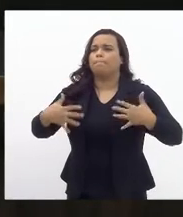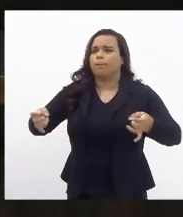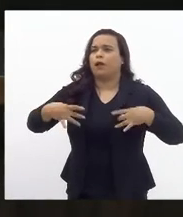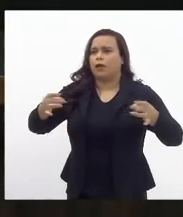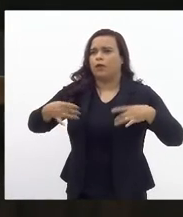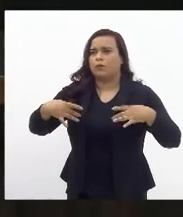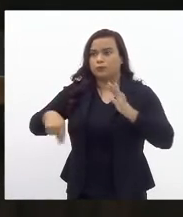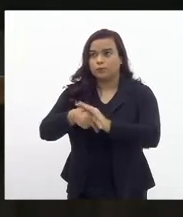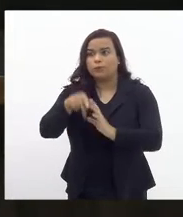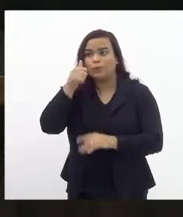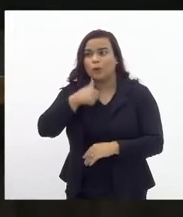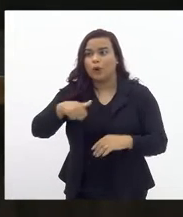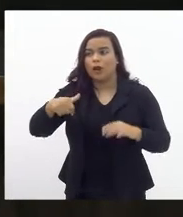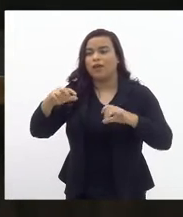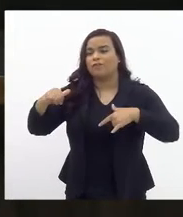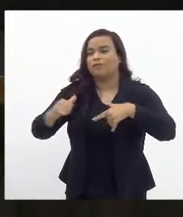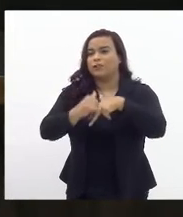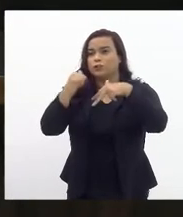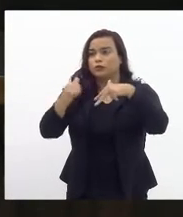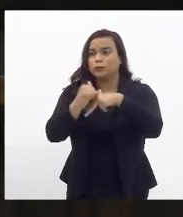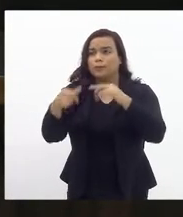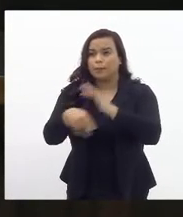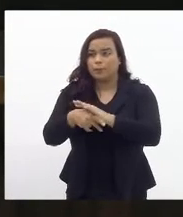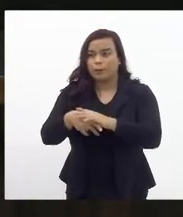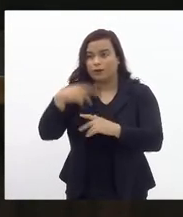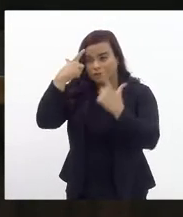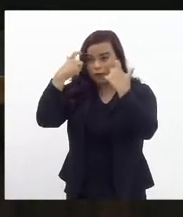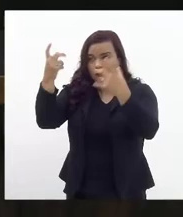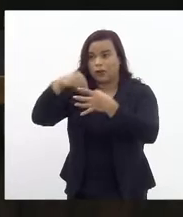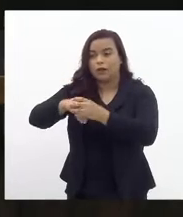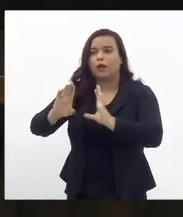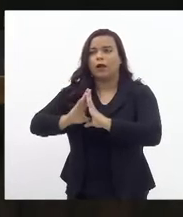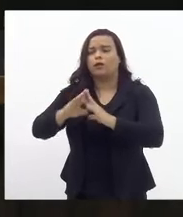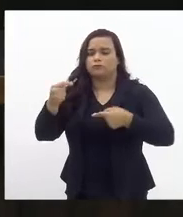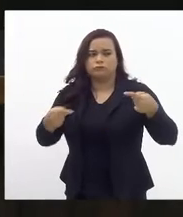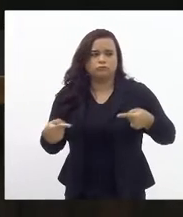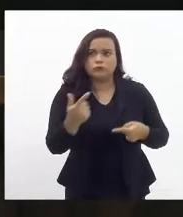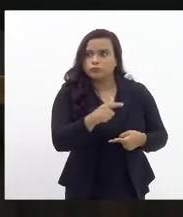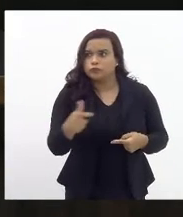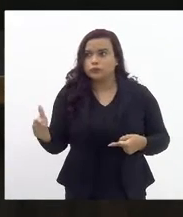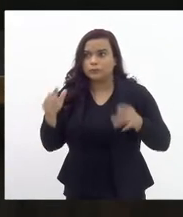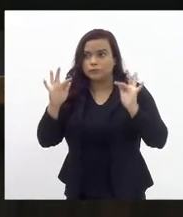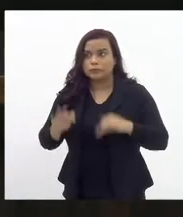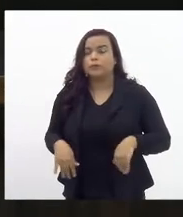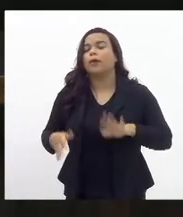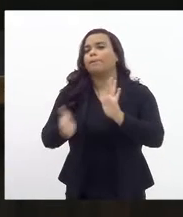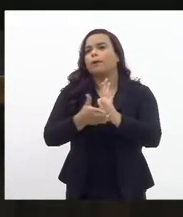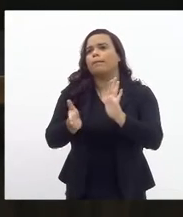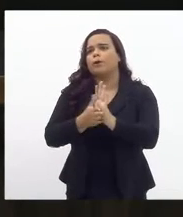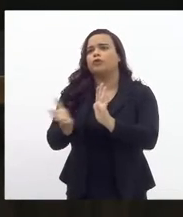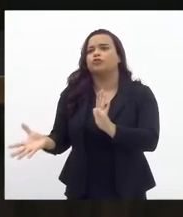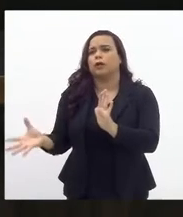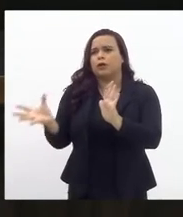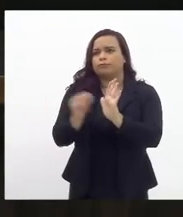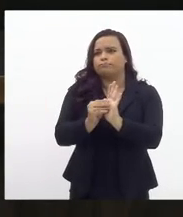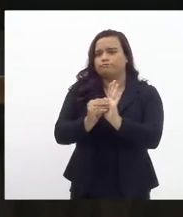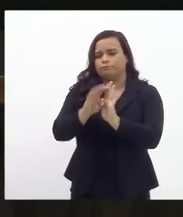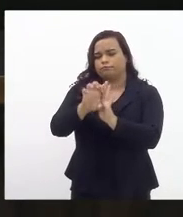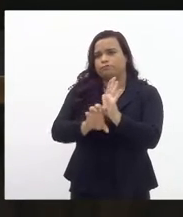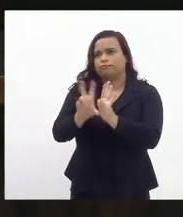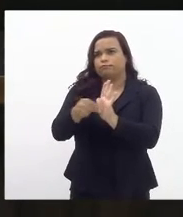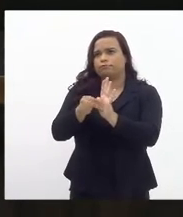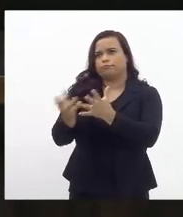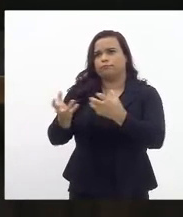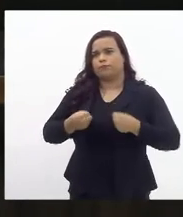do Estado do Rio de Janeiro. Em discussão, não havendo que ele discutir, encerrada a discussão, a presente proposta recebeu 4 emendas e retorna